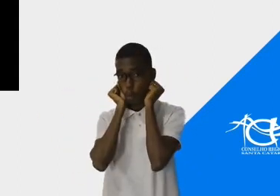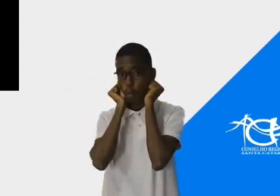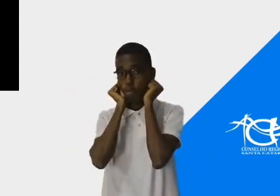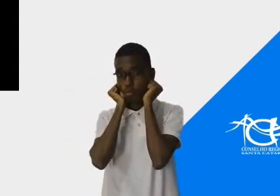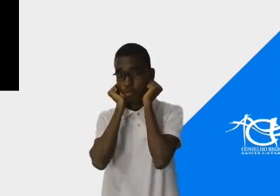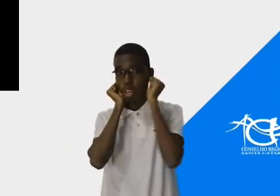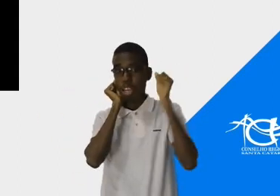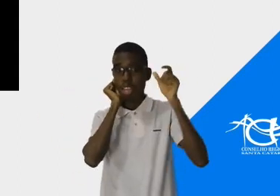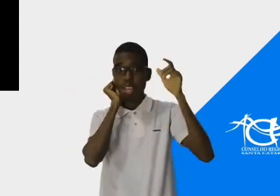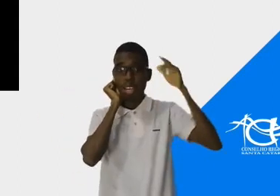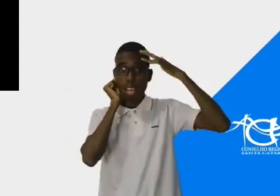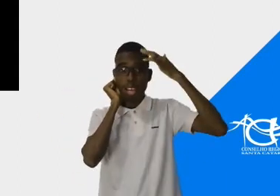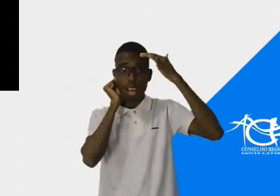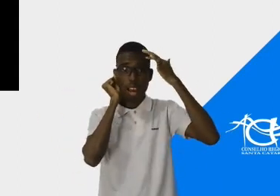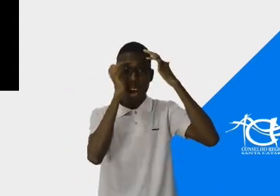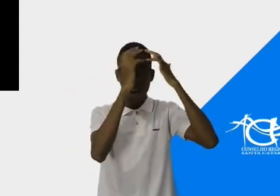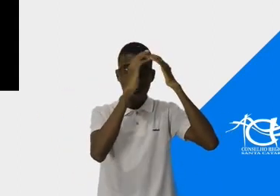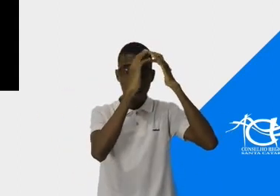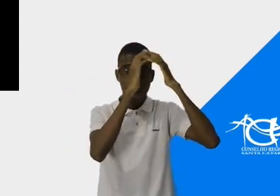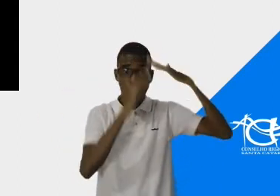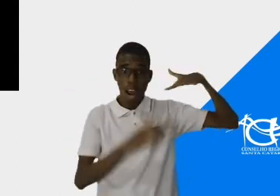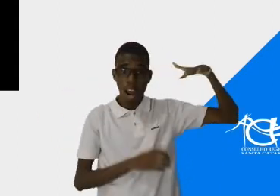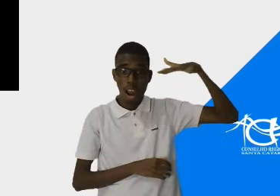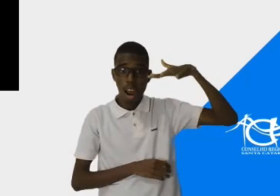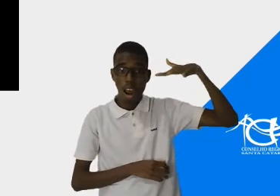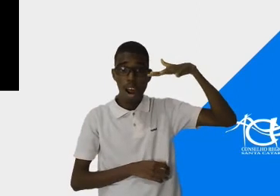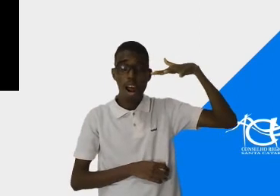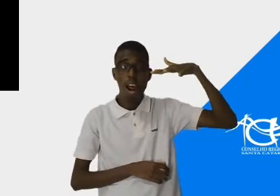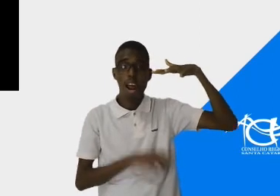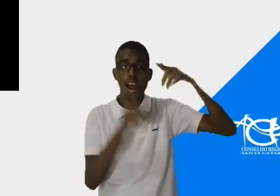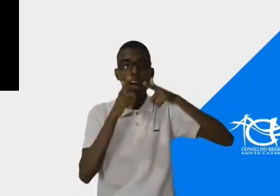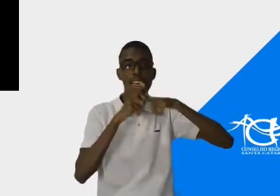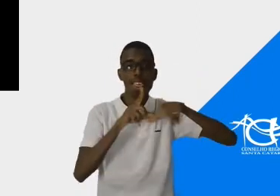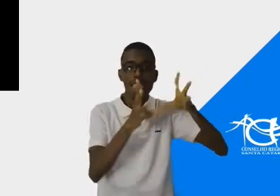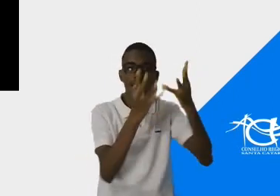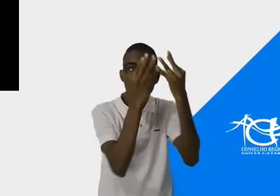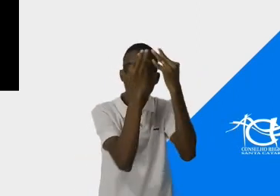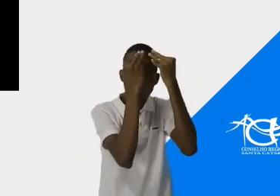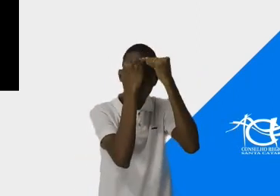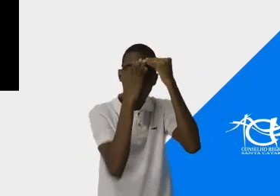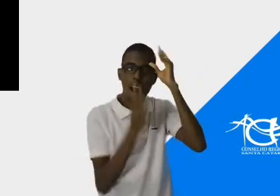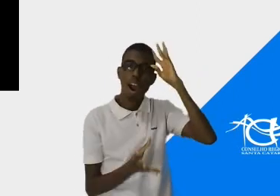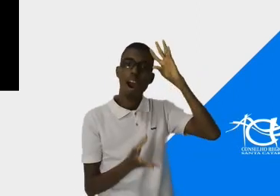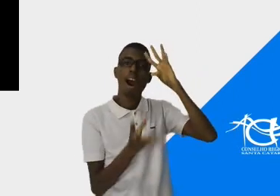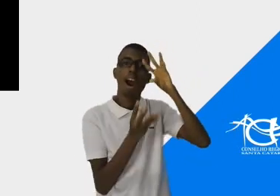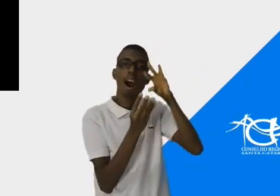compreensão da linguagem, como nós vimos há pouco, Wernicke e Broca, e comentamos sobre isso.